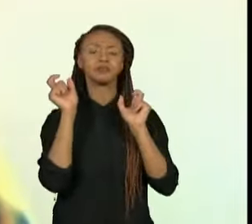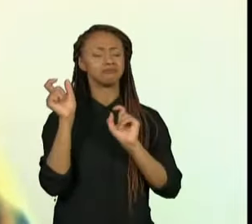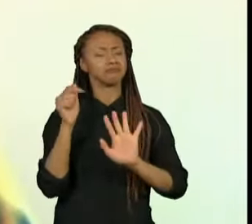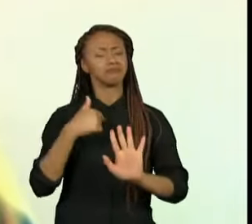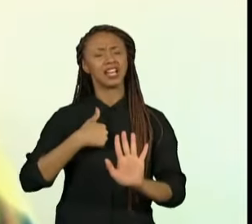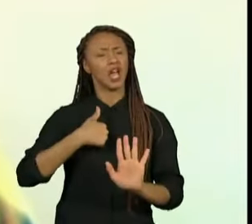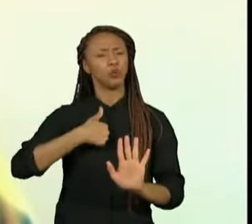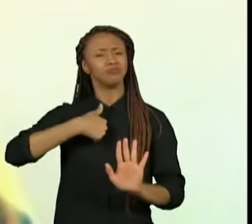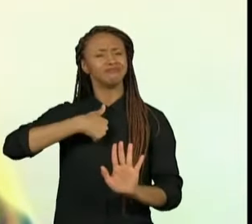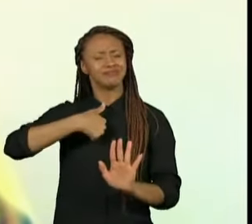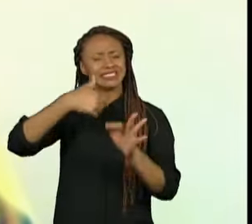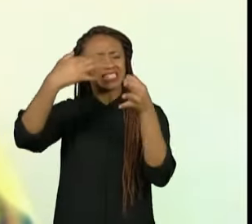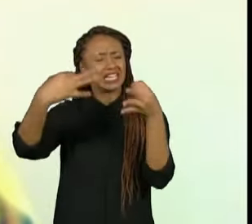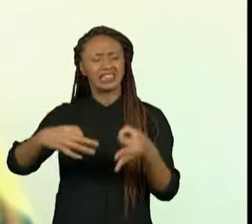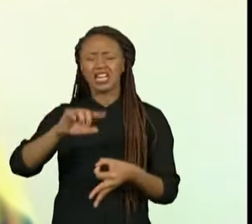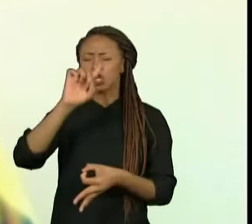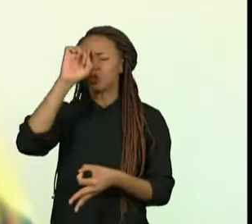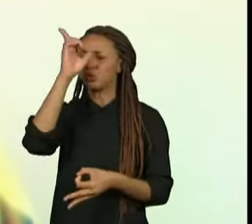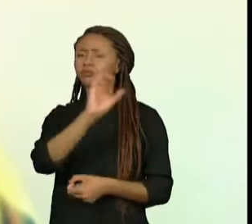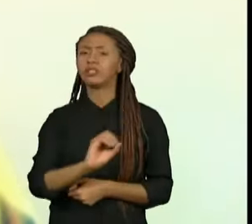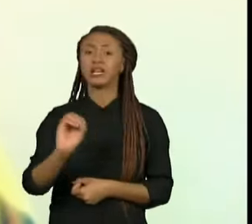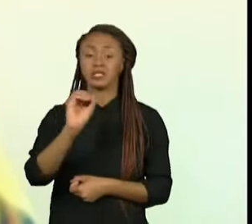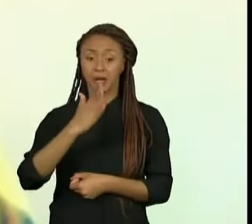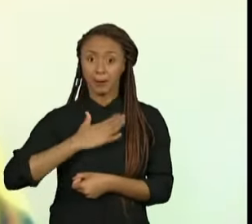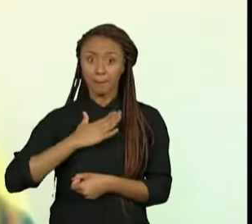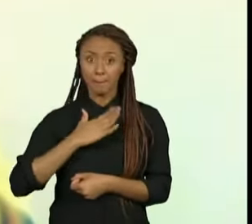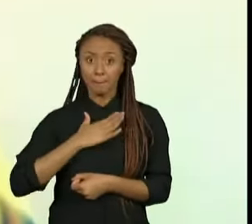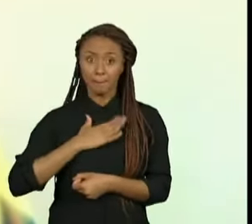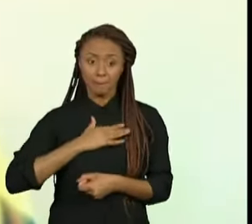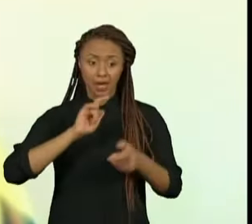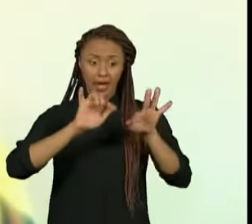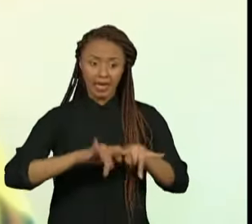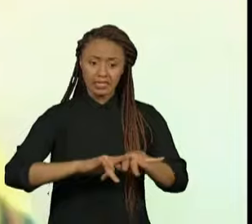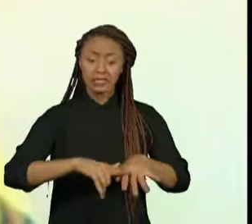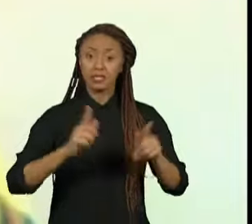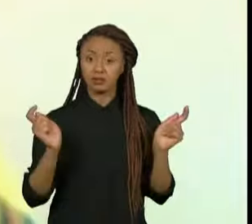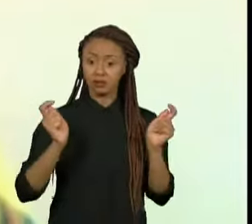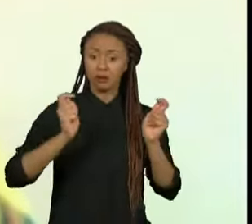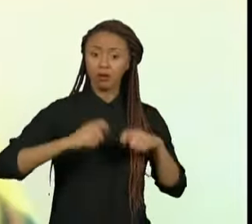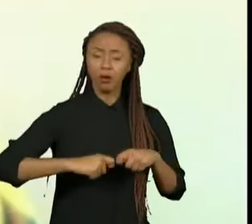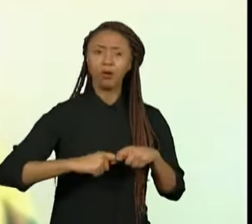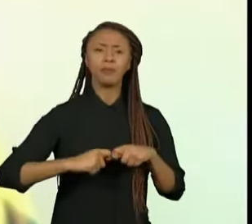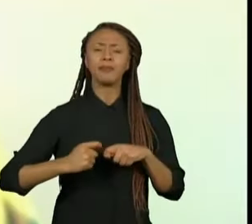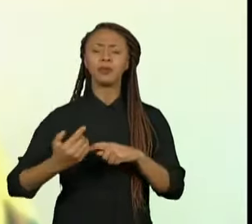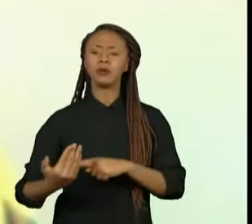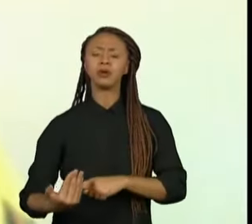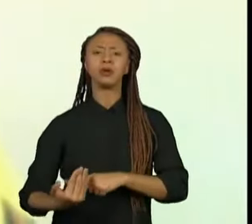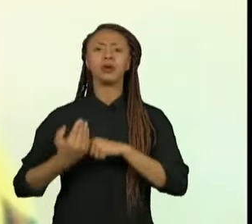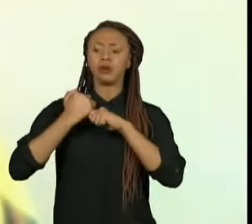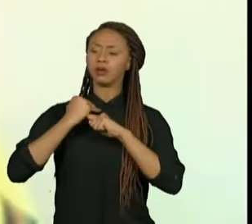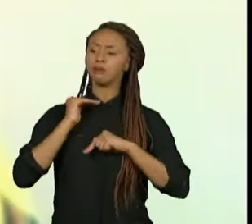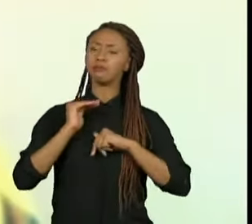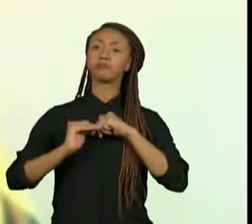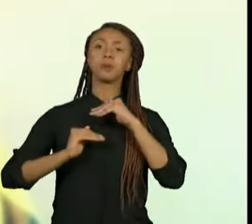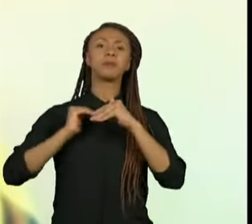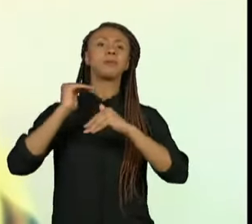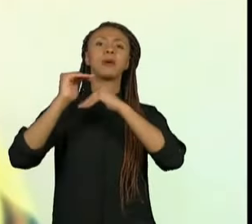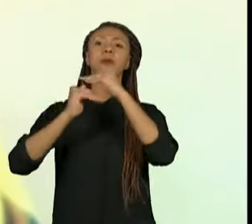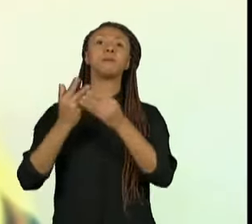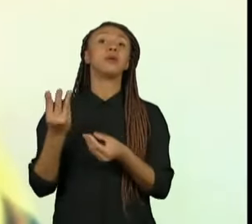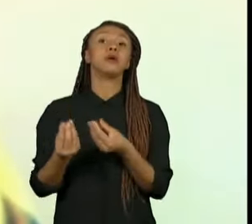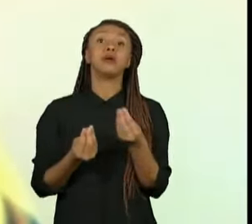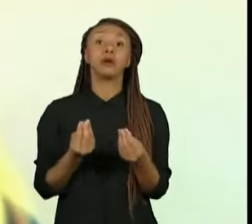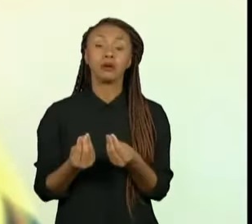minha competência para escrita, ela foi forjada, ela foi formada